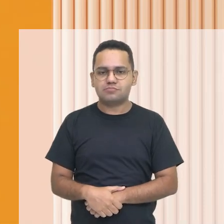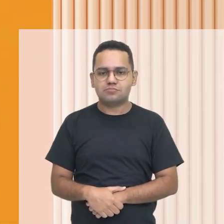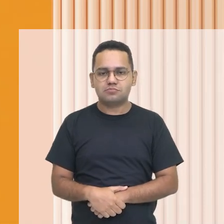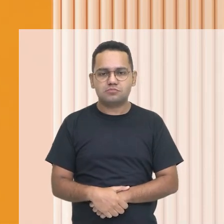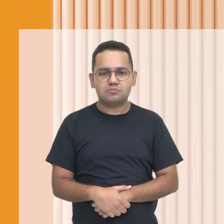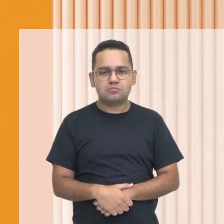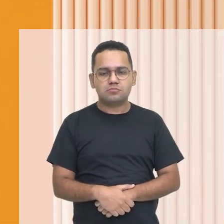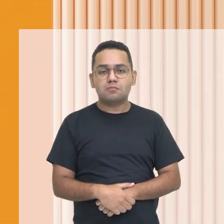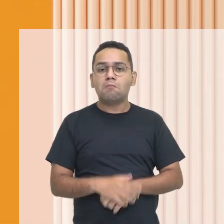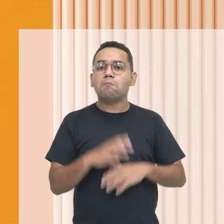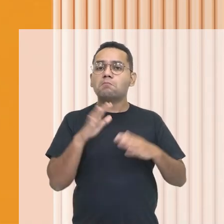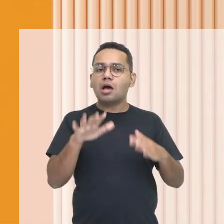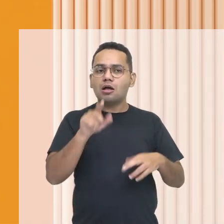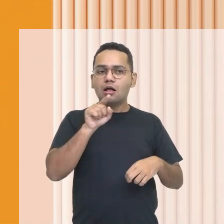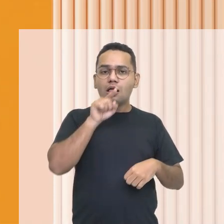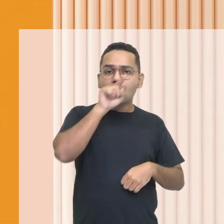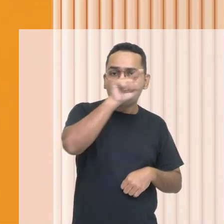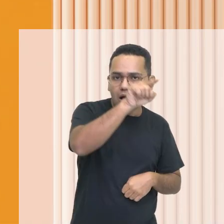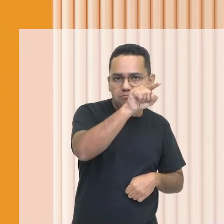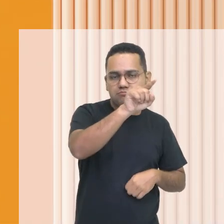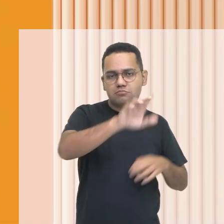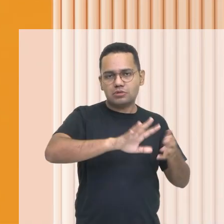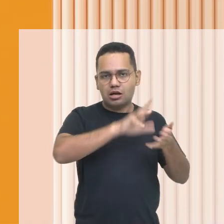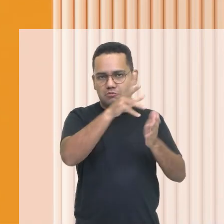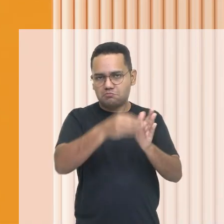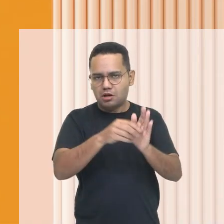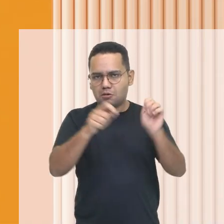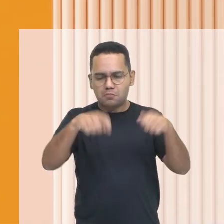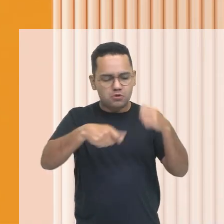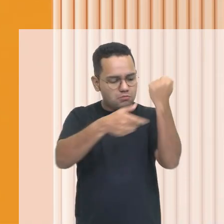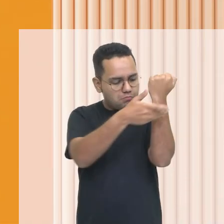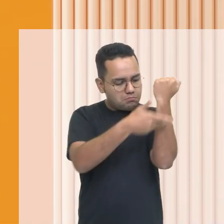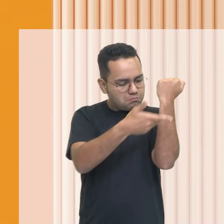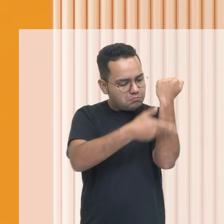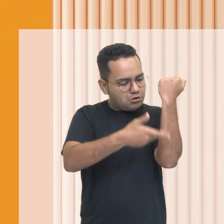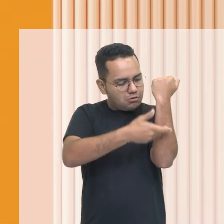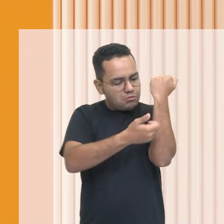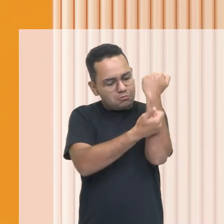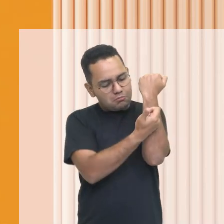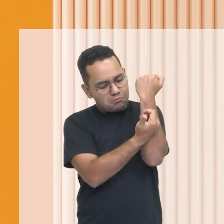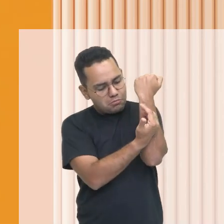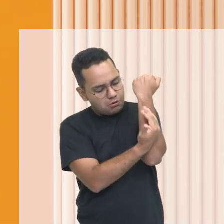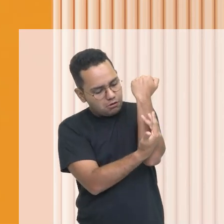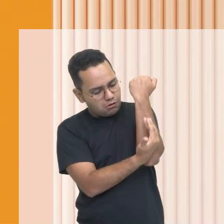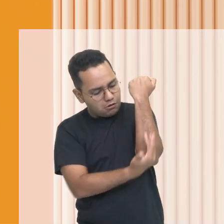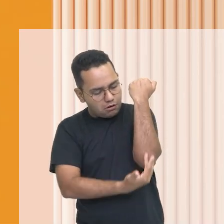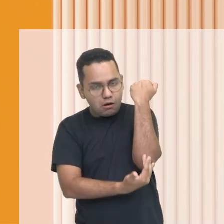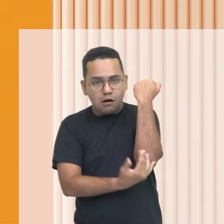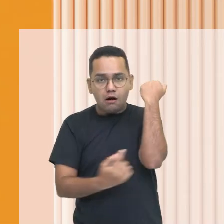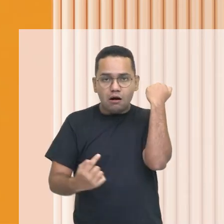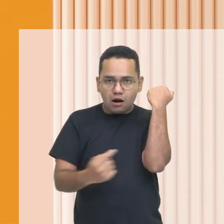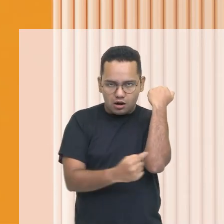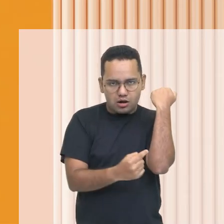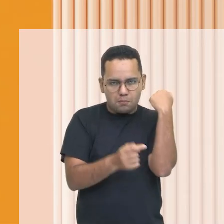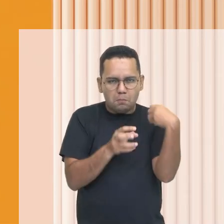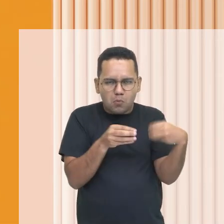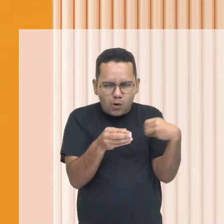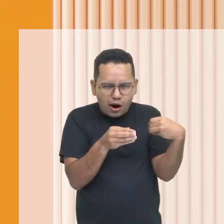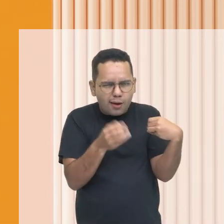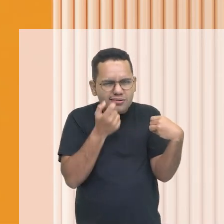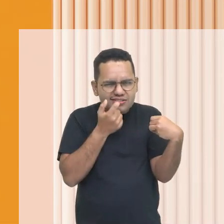exploração do látex, né, da borracha, na floresta amazônica, que essa região